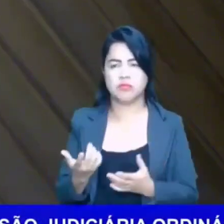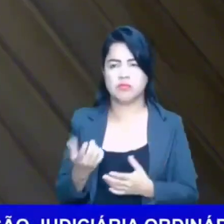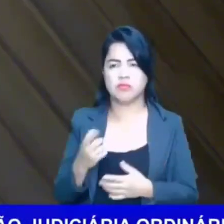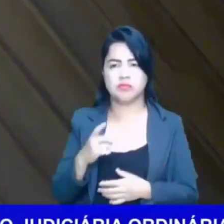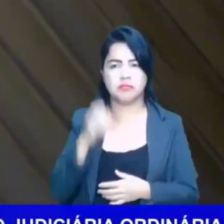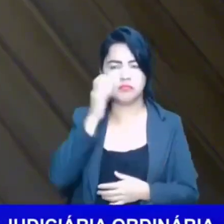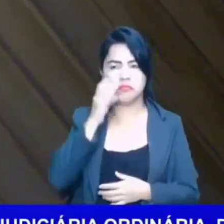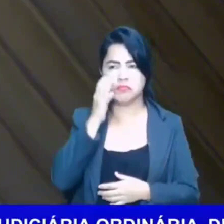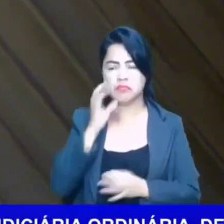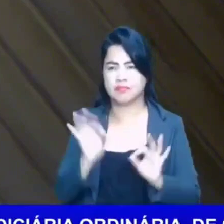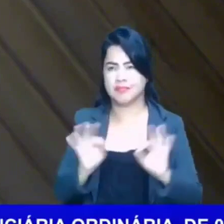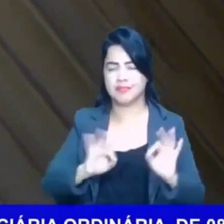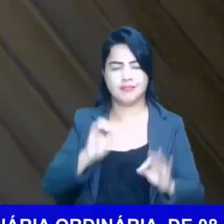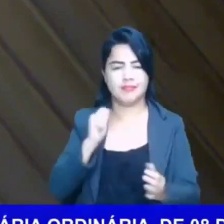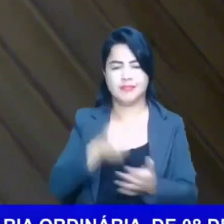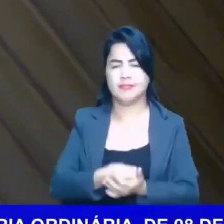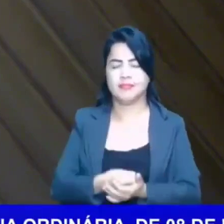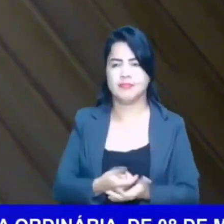pelo Clécio.